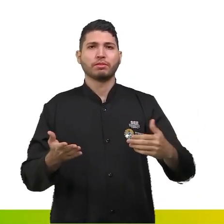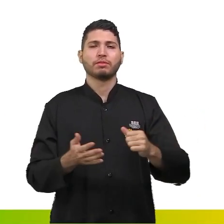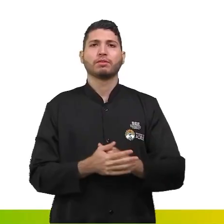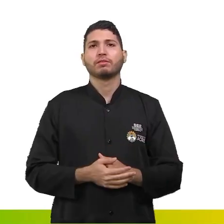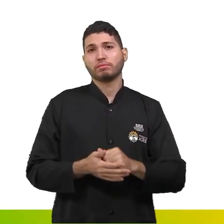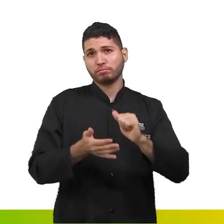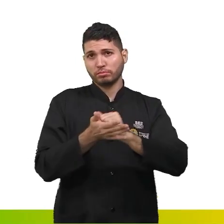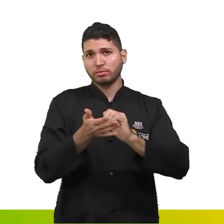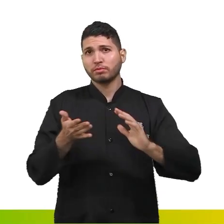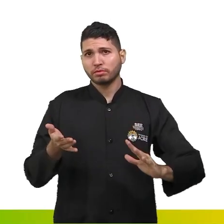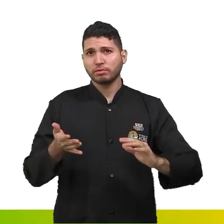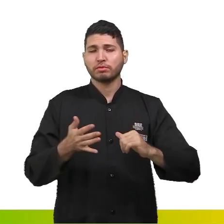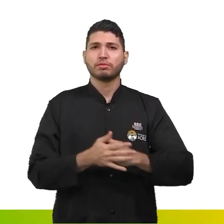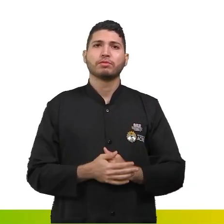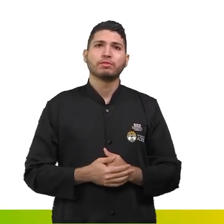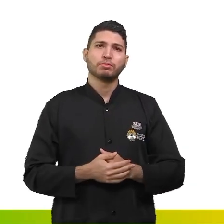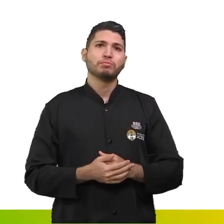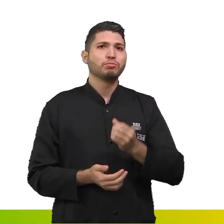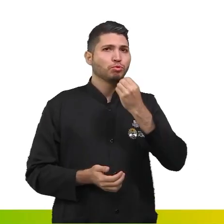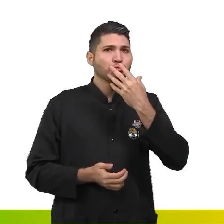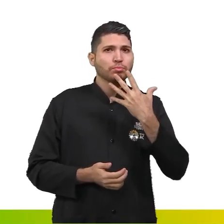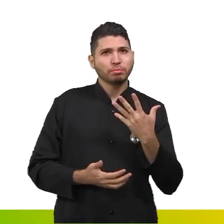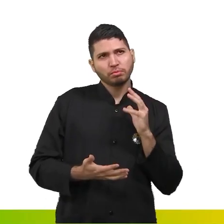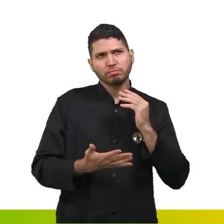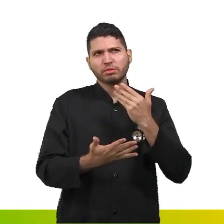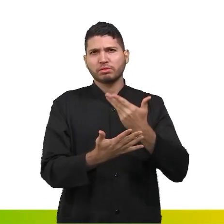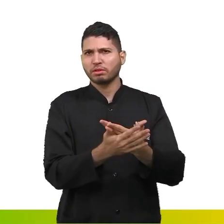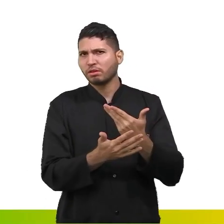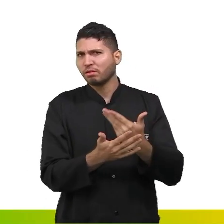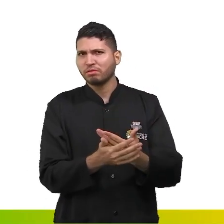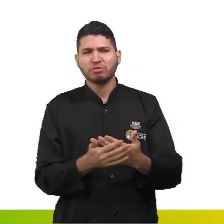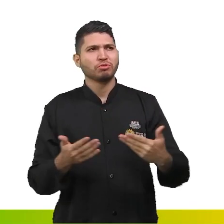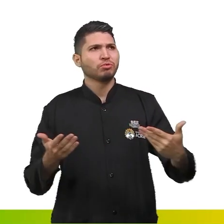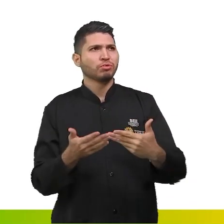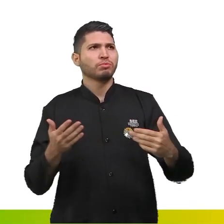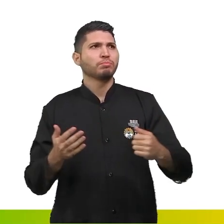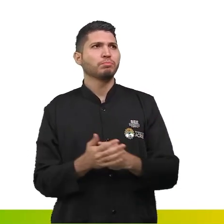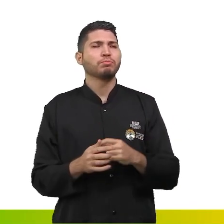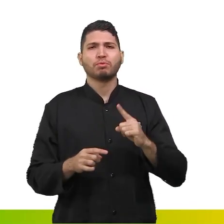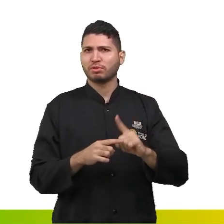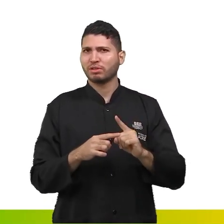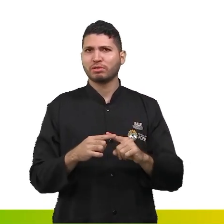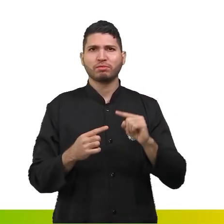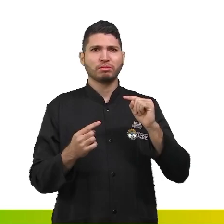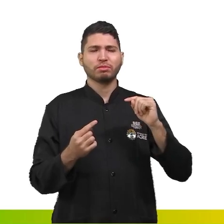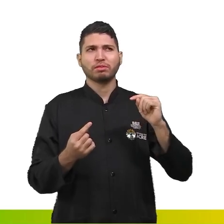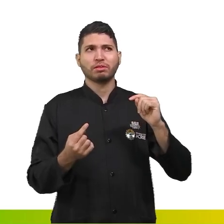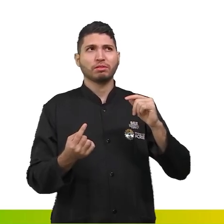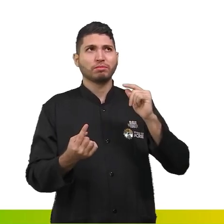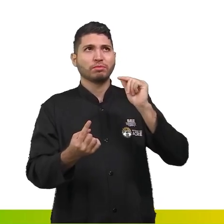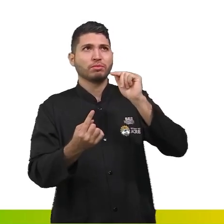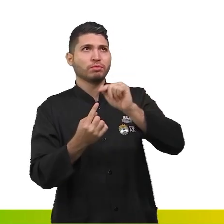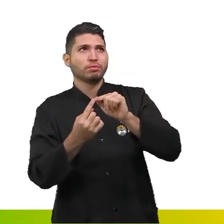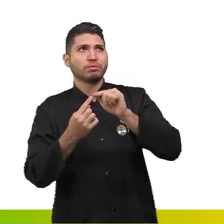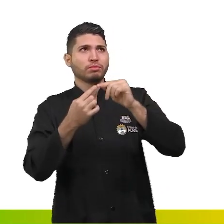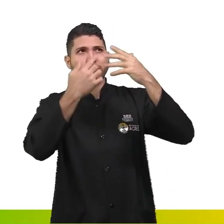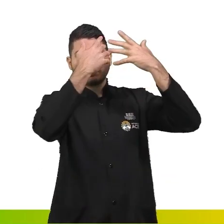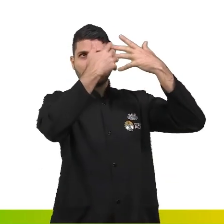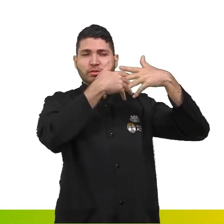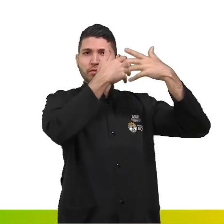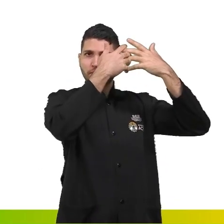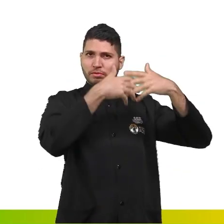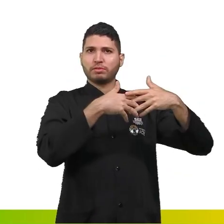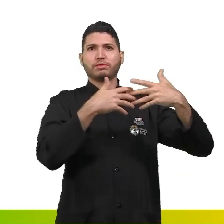muito abrangente, eu acho que refletimos bastante, temos aqui uma atividade